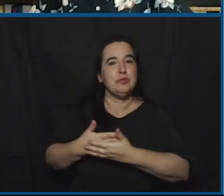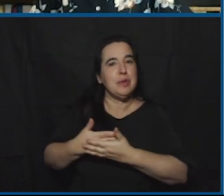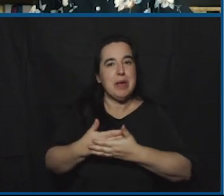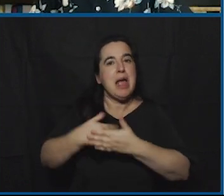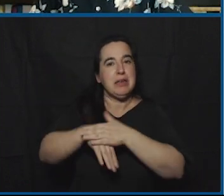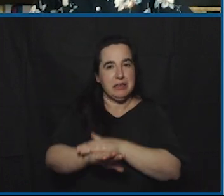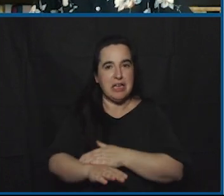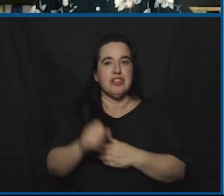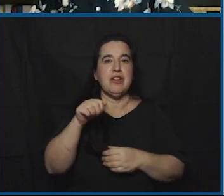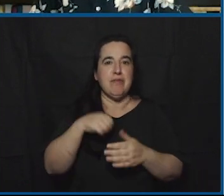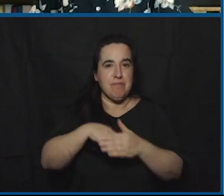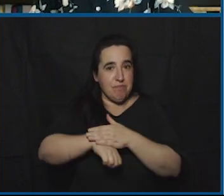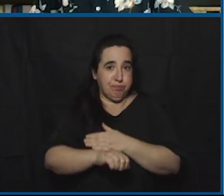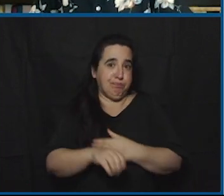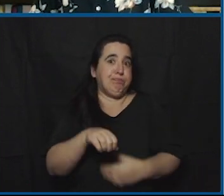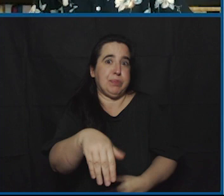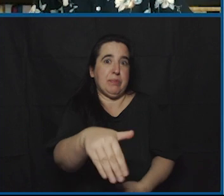nascer.